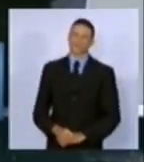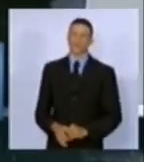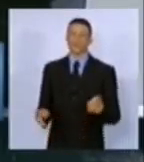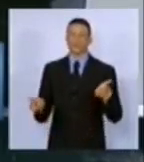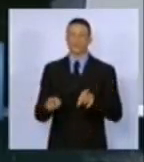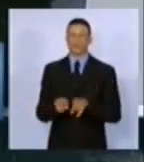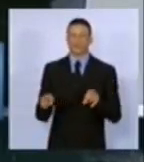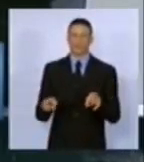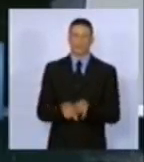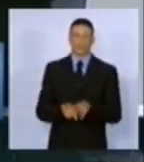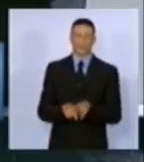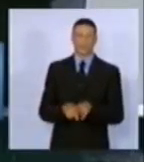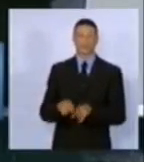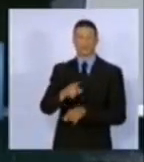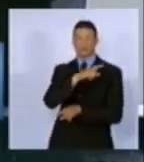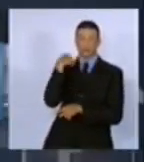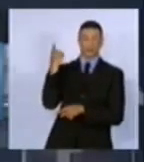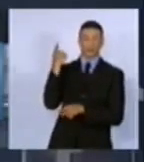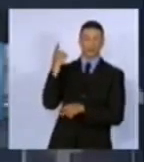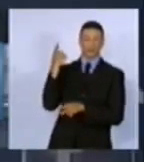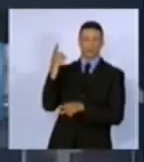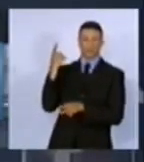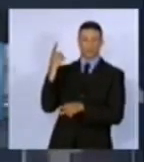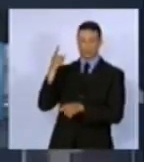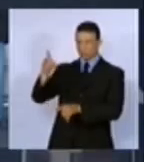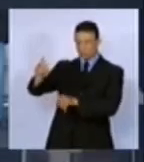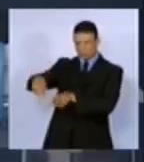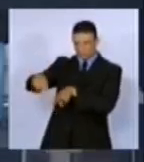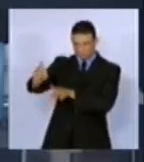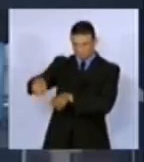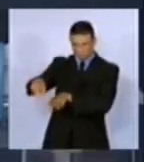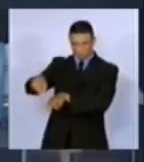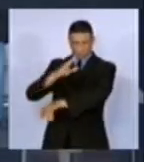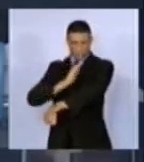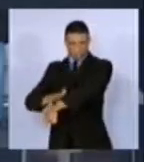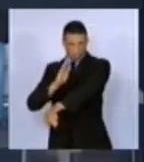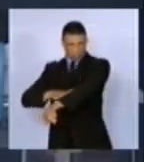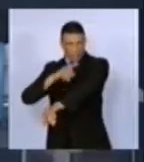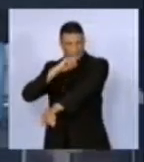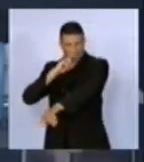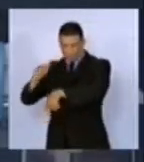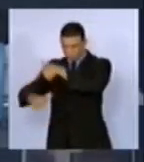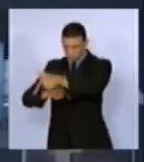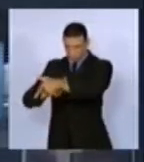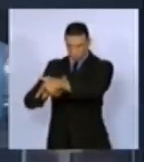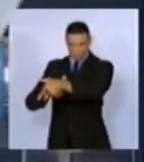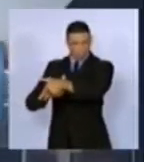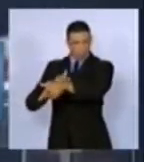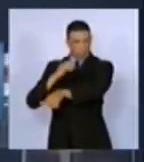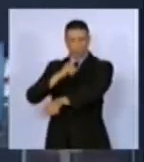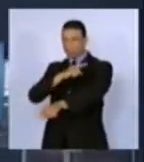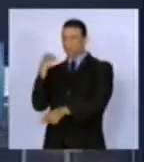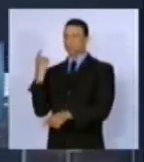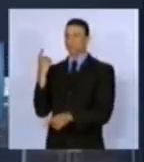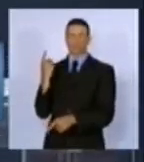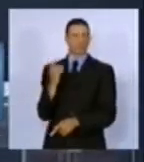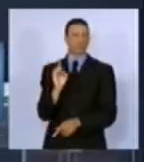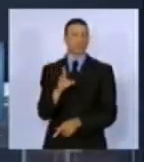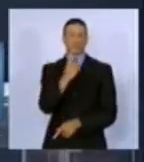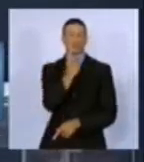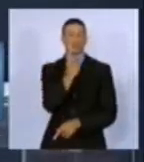os os as eh falecimentos por causas ligadas ao trabalho também menos que 1% então eu gostaria de